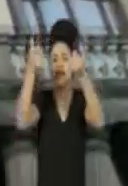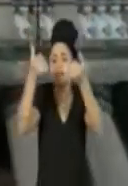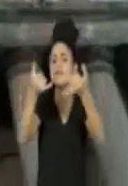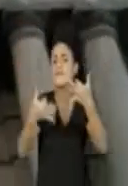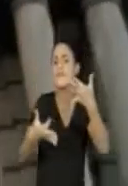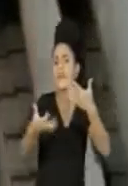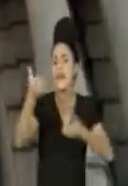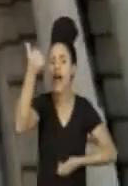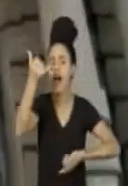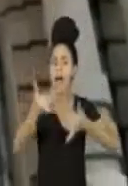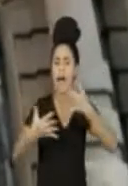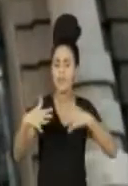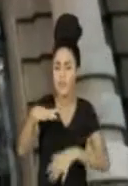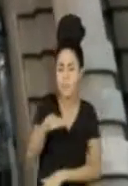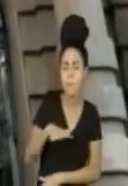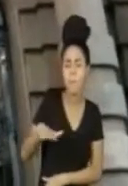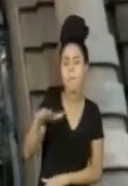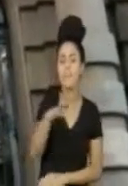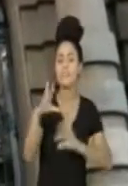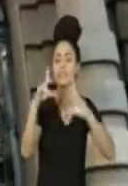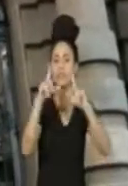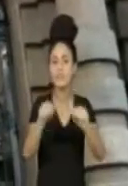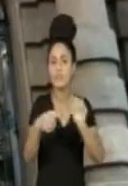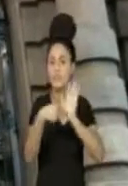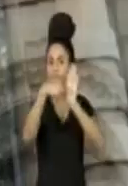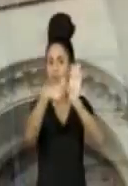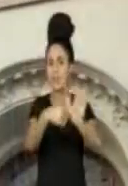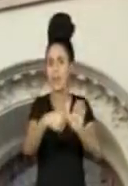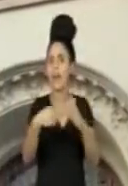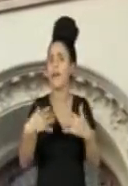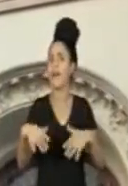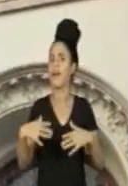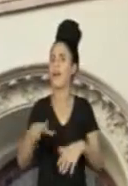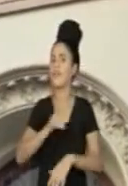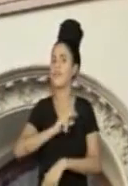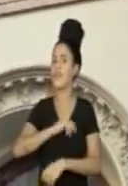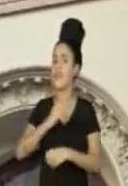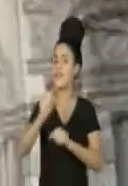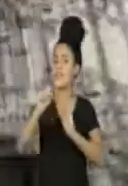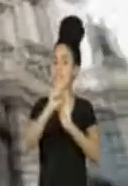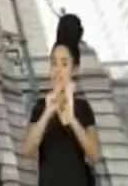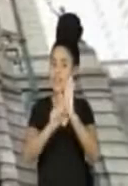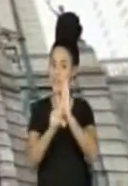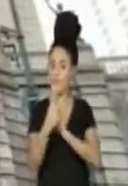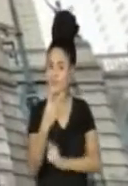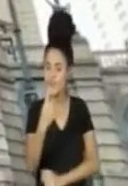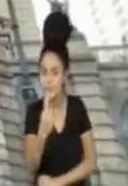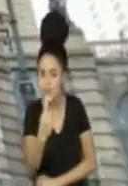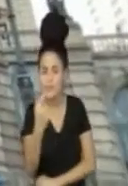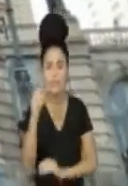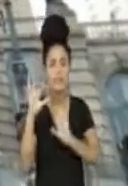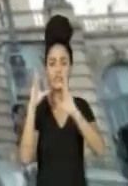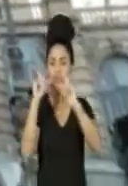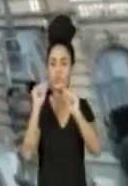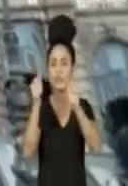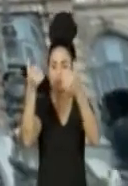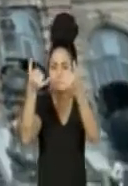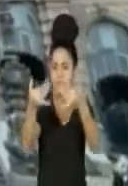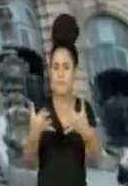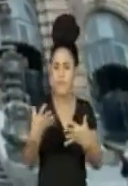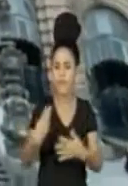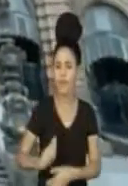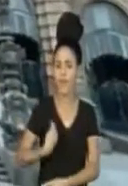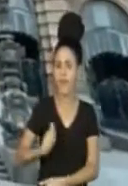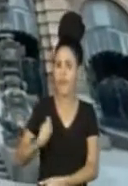isso, ocupando esse espaço em pleno, somente em pleno século XXI, fala muito sobre a nossa história, sobre a